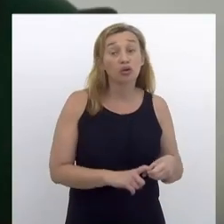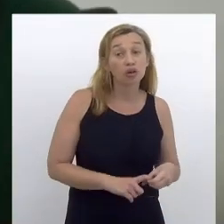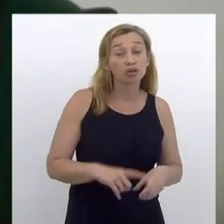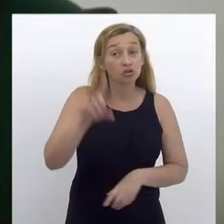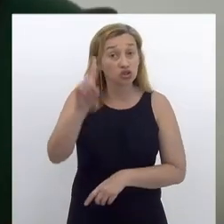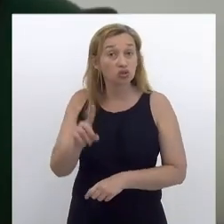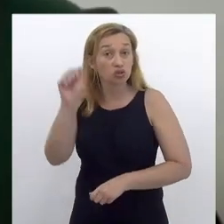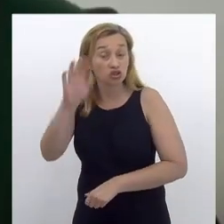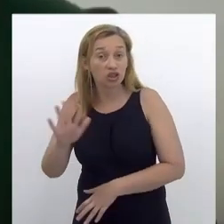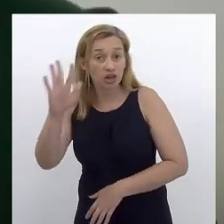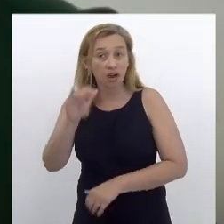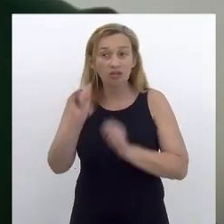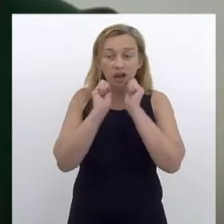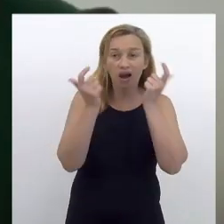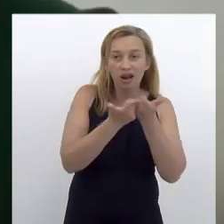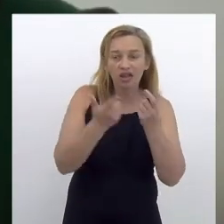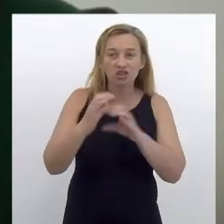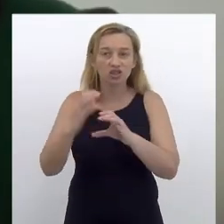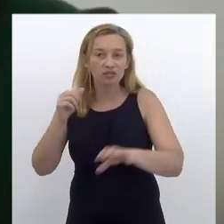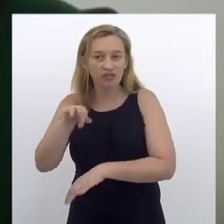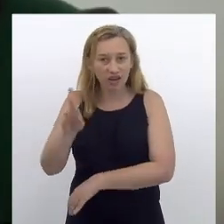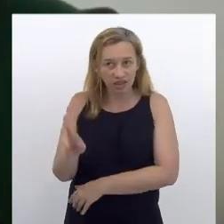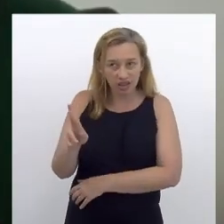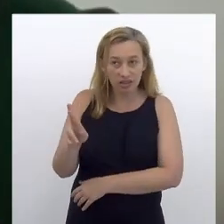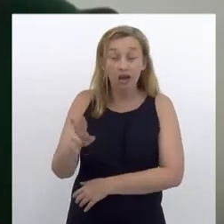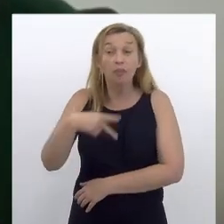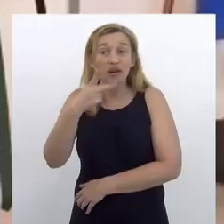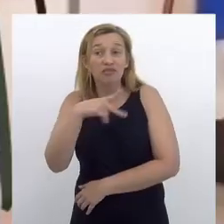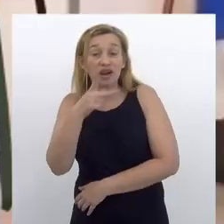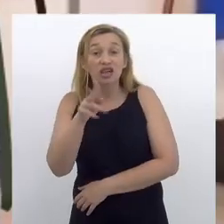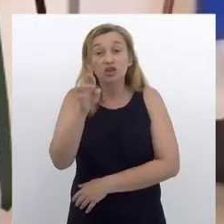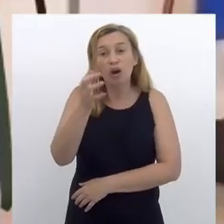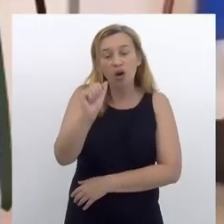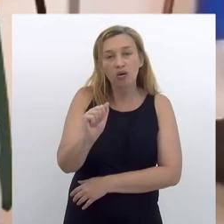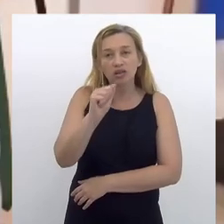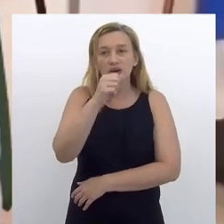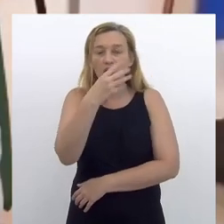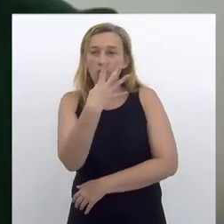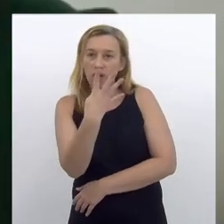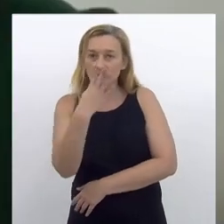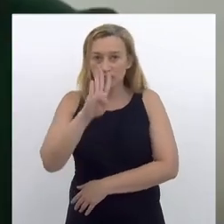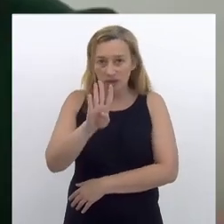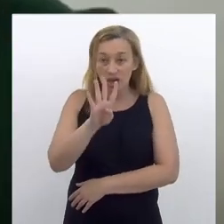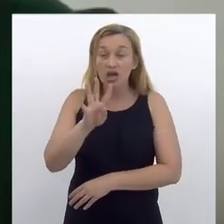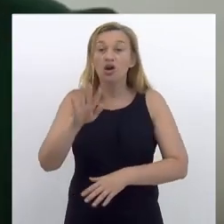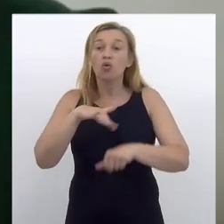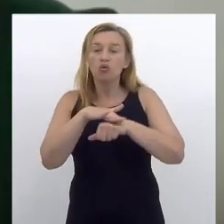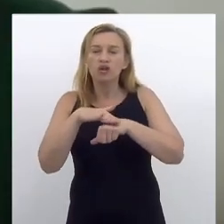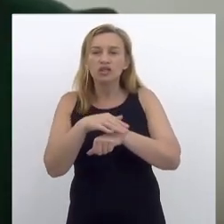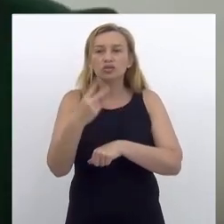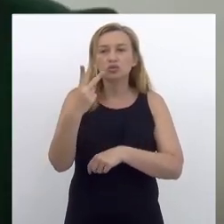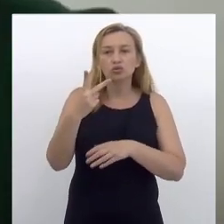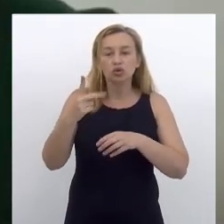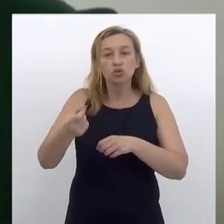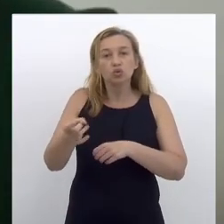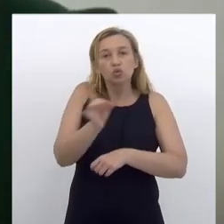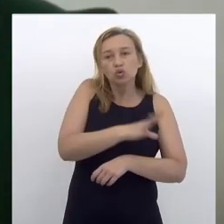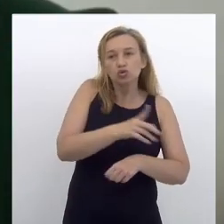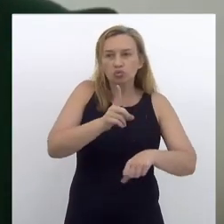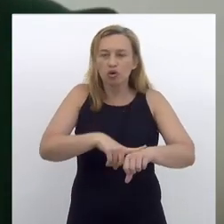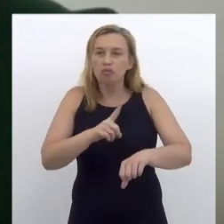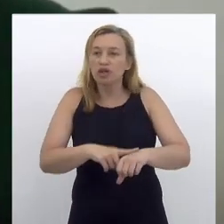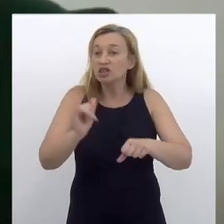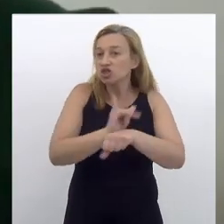Estamos de volta com o diretor-geral da Alerj, o engenheiro Wagner Wicker, para falar sobre a Rota 4B. Wagner, a gente conversou nos outros dois blocos sobre a